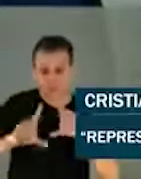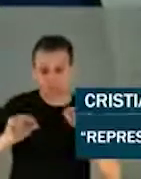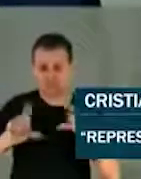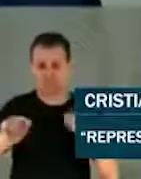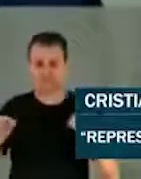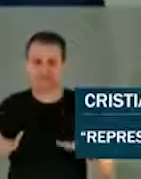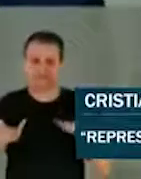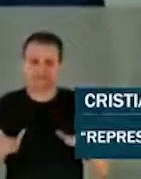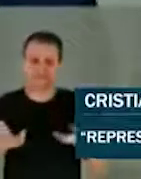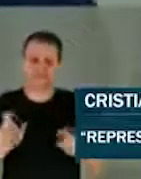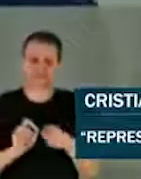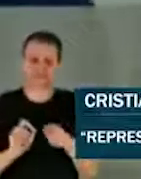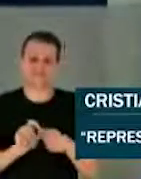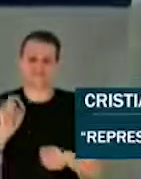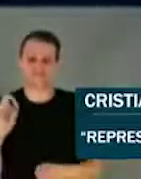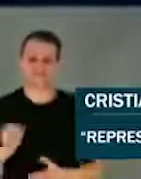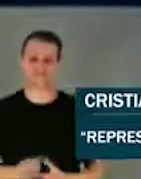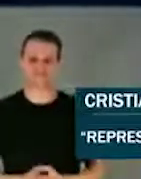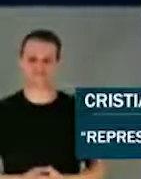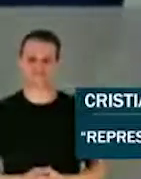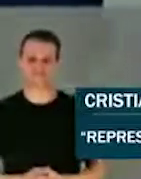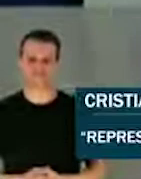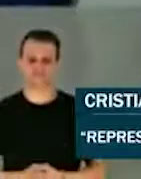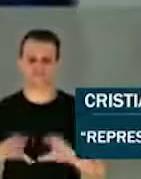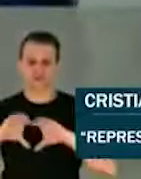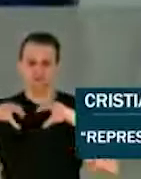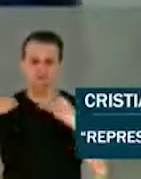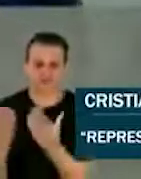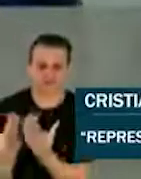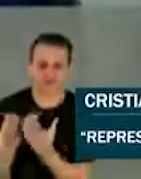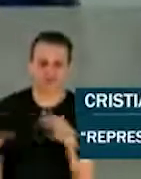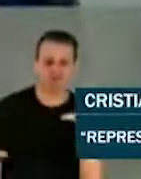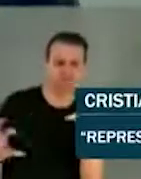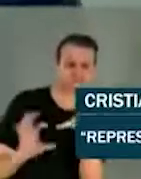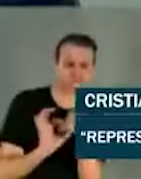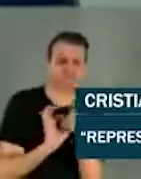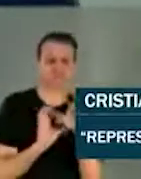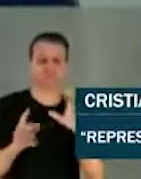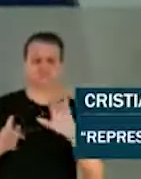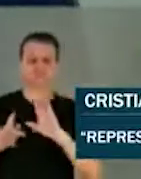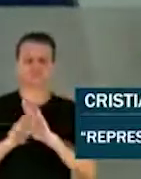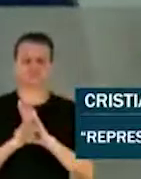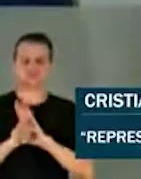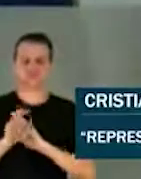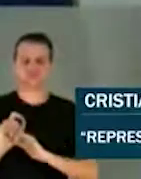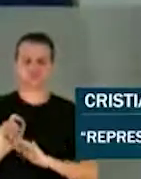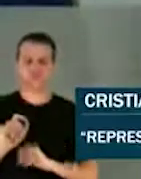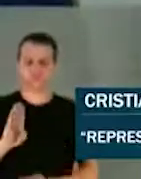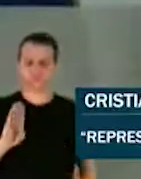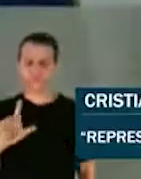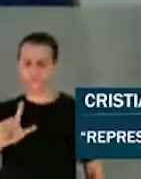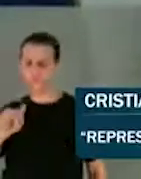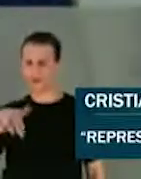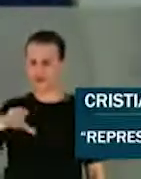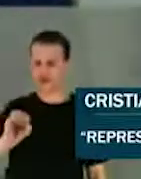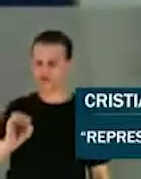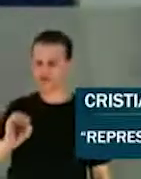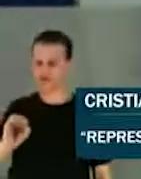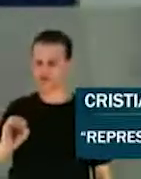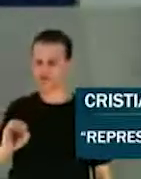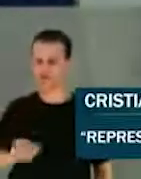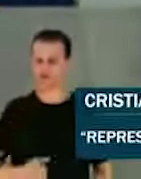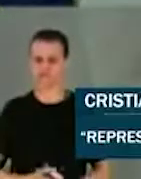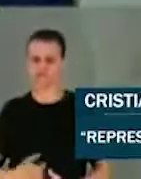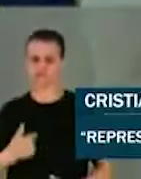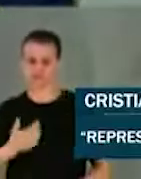e que ele queria fazer uma conferência de ligação do com o banco eu gostaria aqui só